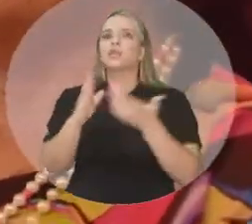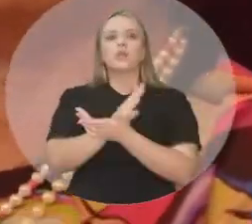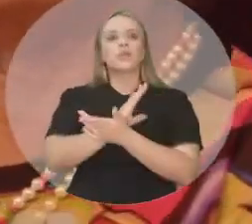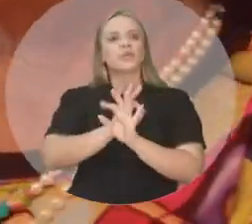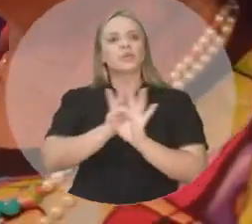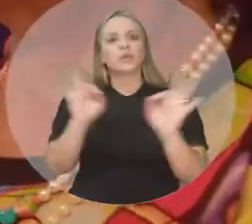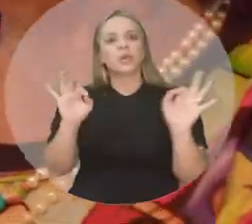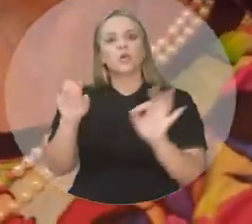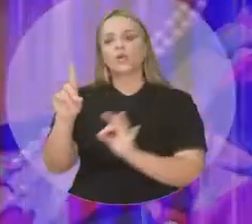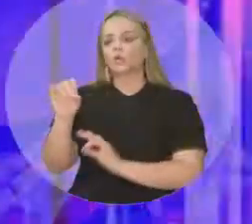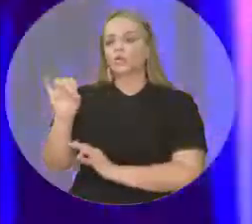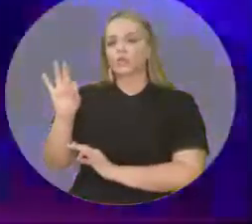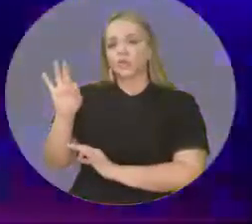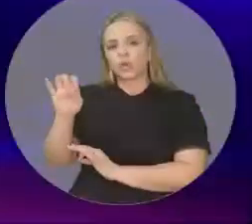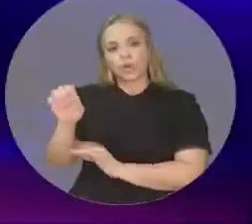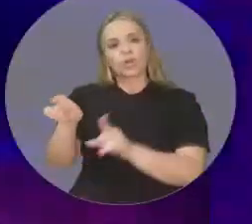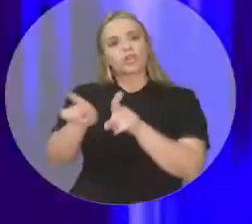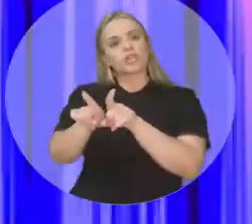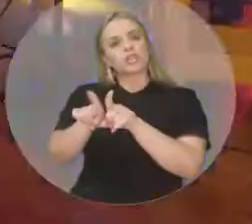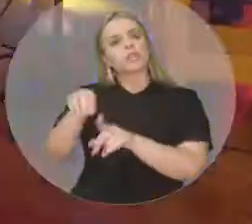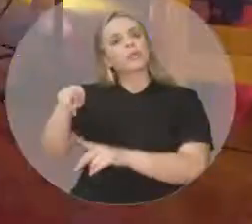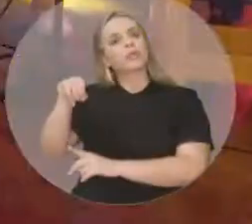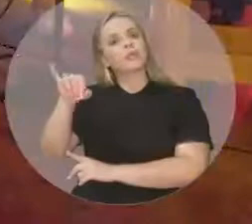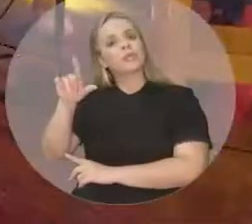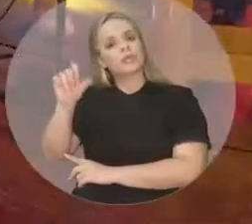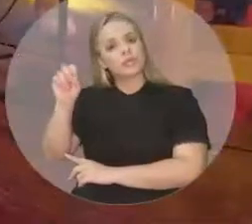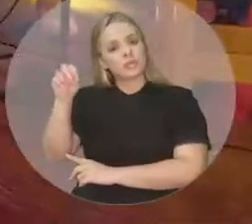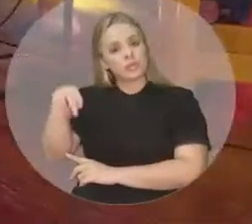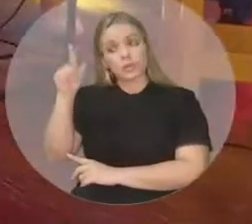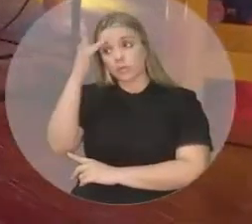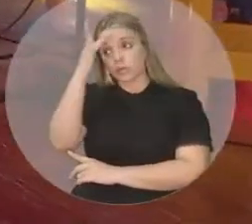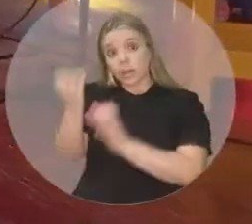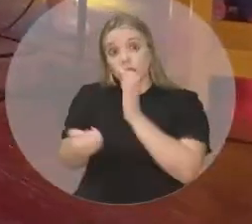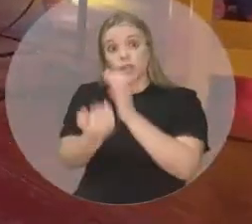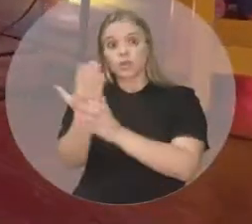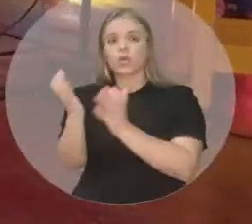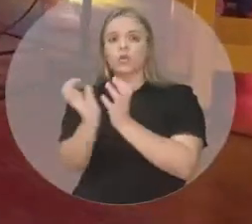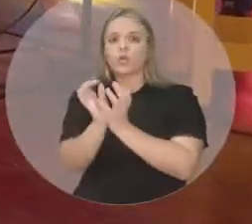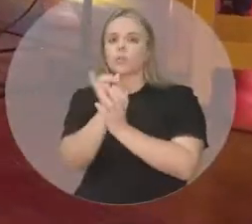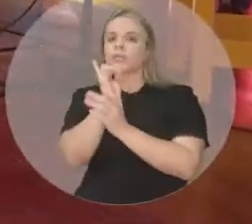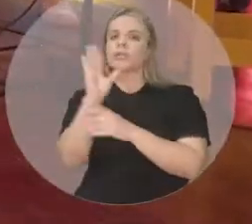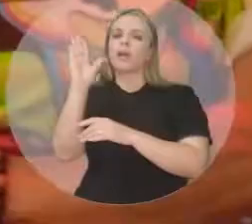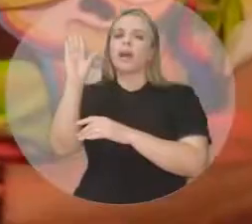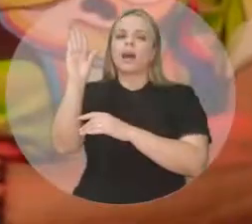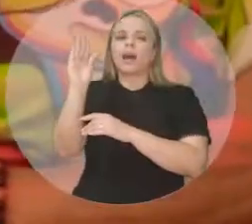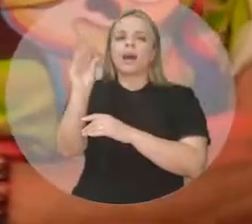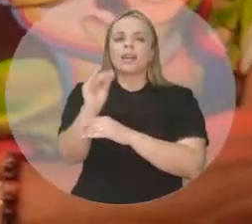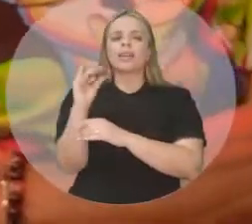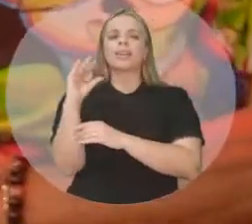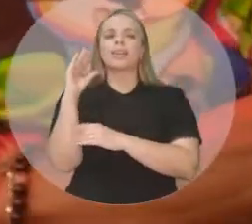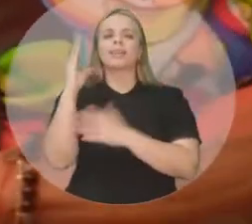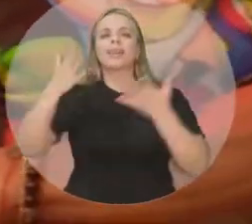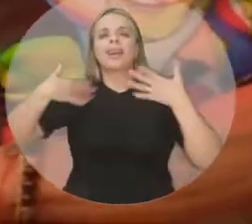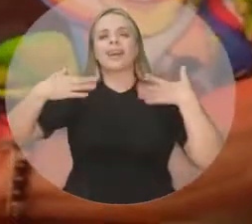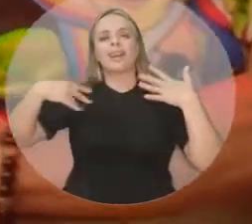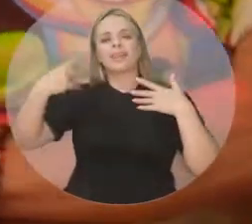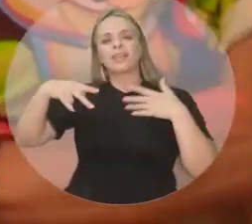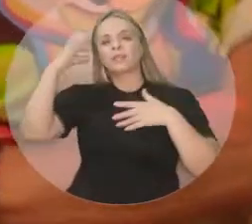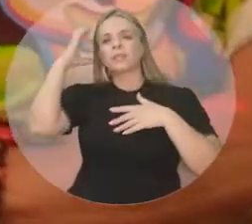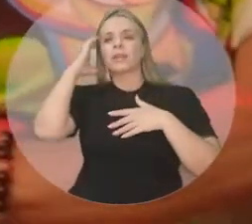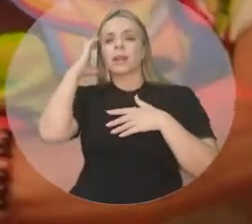Desert Punk e Flor Ribeirinha. Olha aí, olha a fusão que vai acontecer agora, né? Flor Ribeirinha, Desert